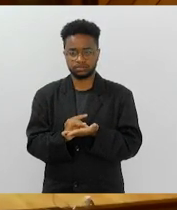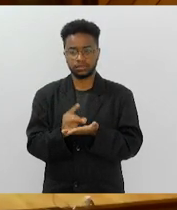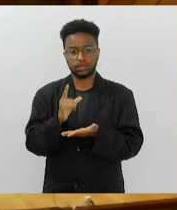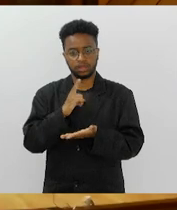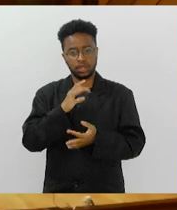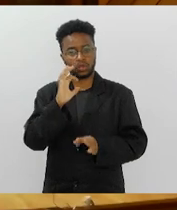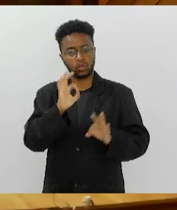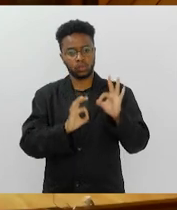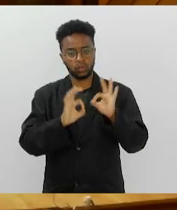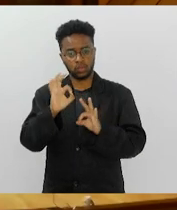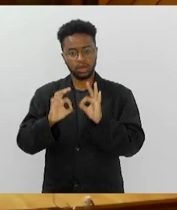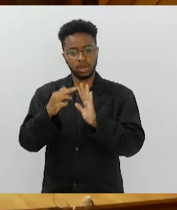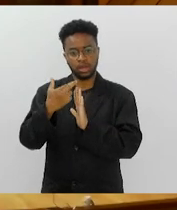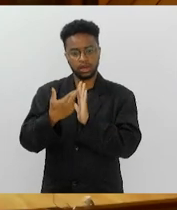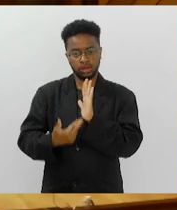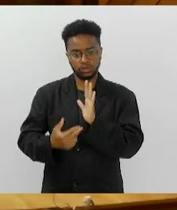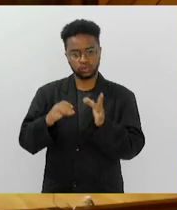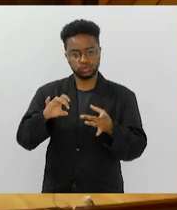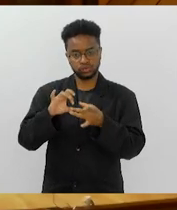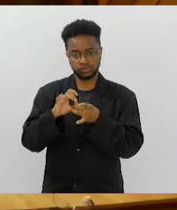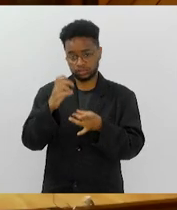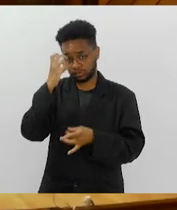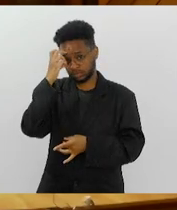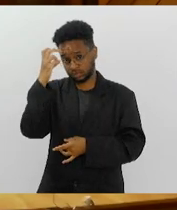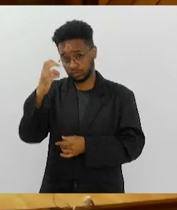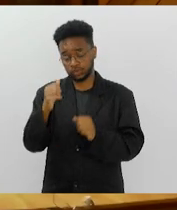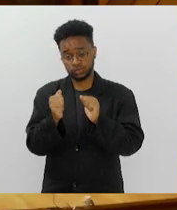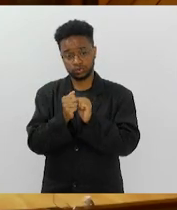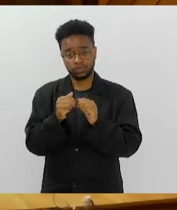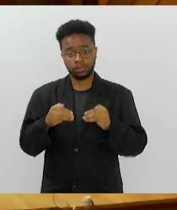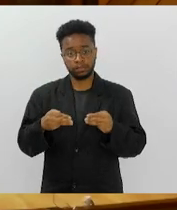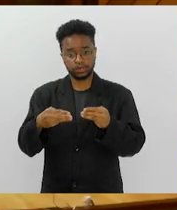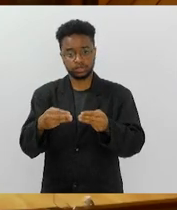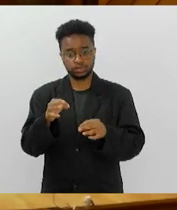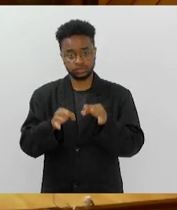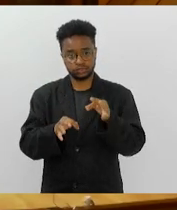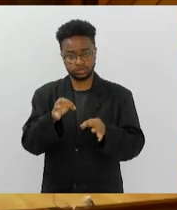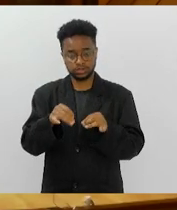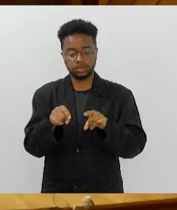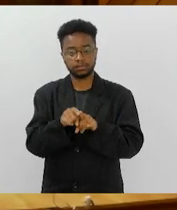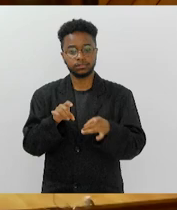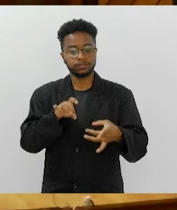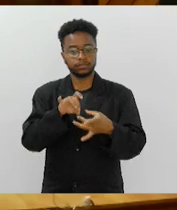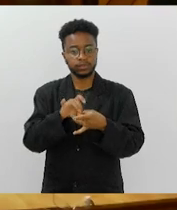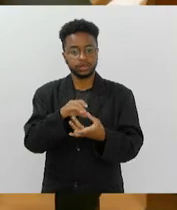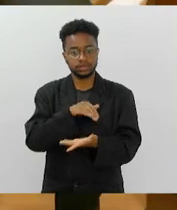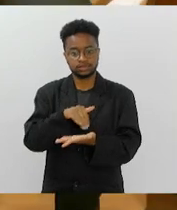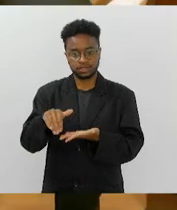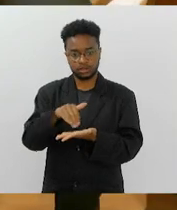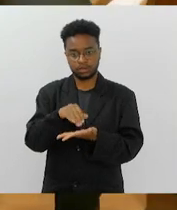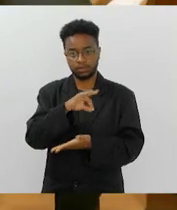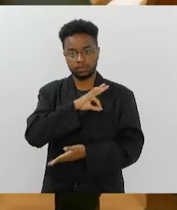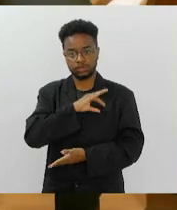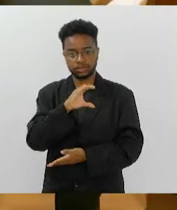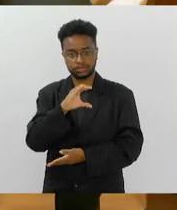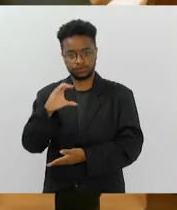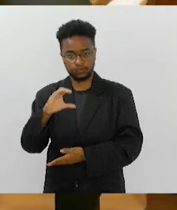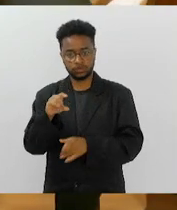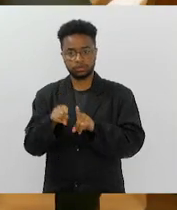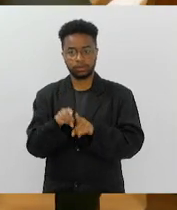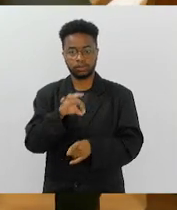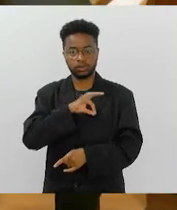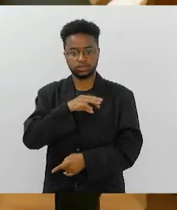de um relatório de inteligência, então, por parte do Ministério da Justiça, que faz um link com as secretarias de Polícia Civil e Polícia Militar do Rio de